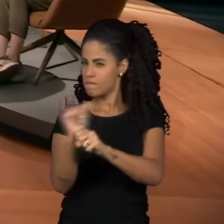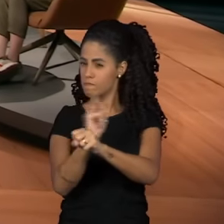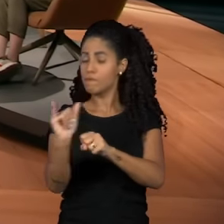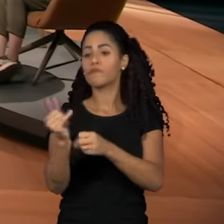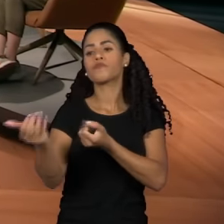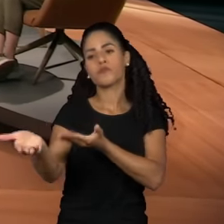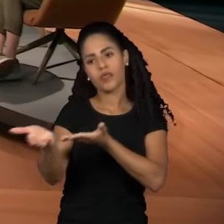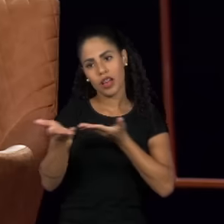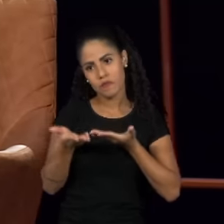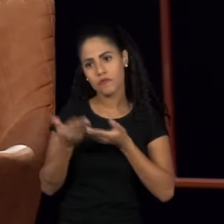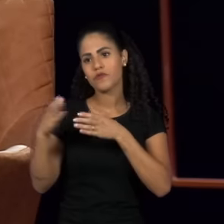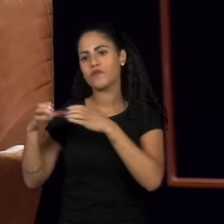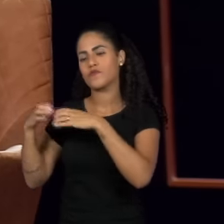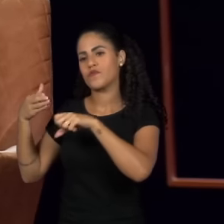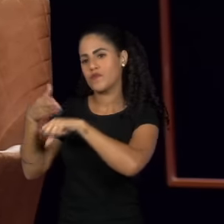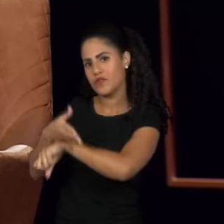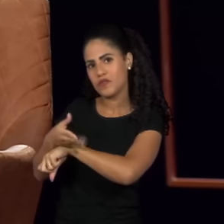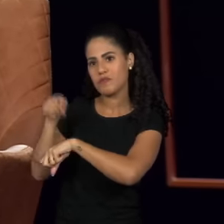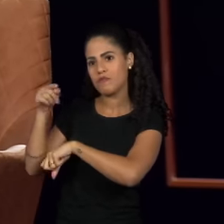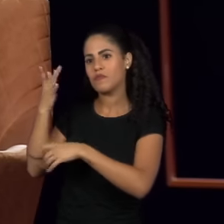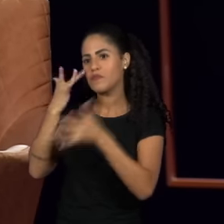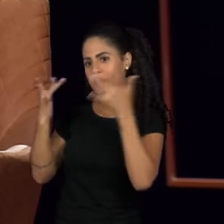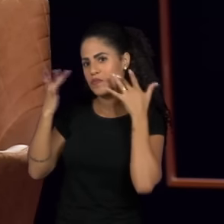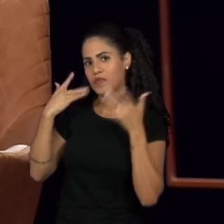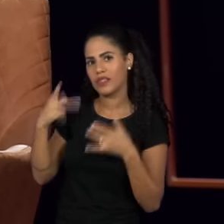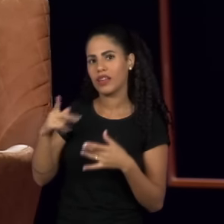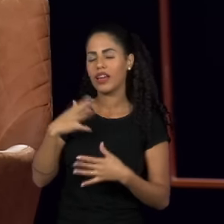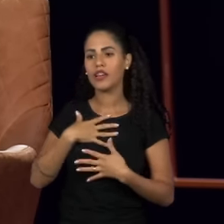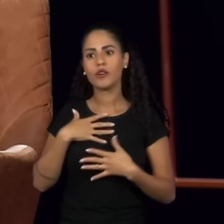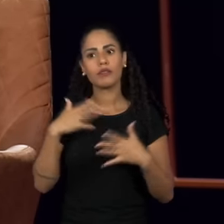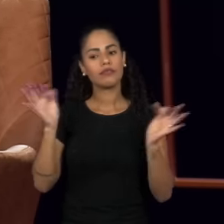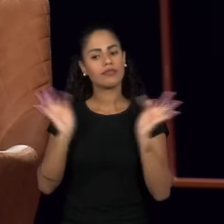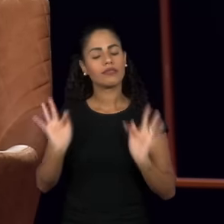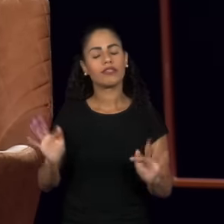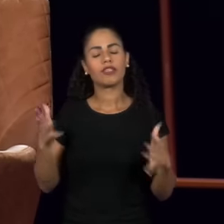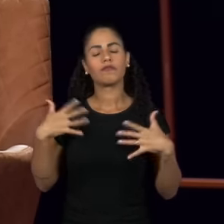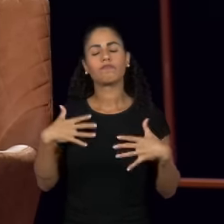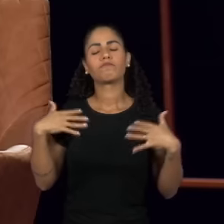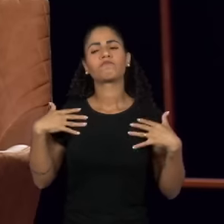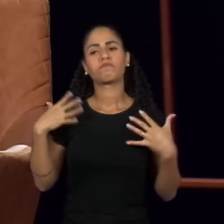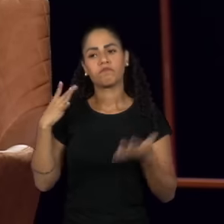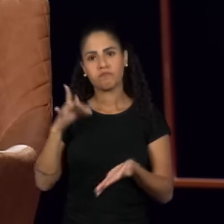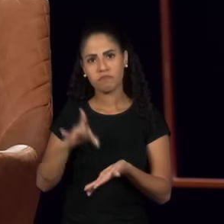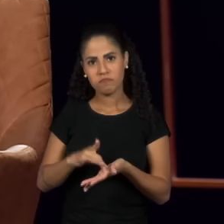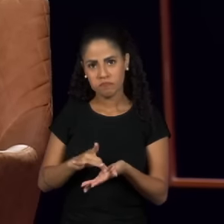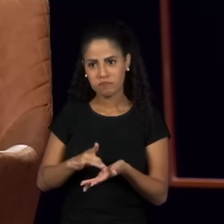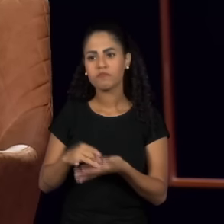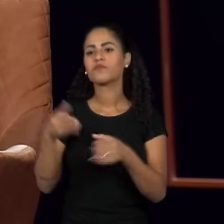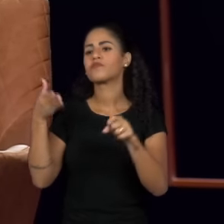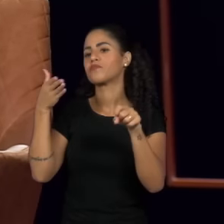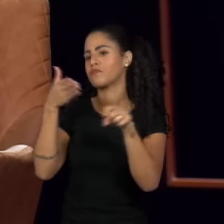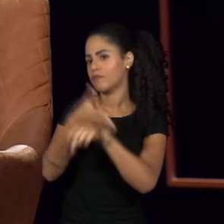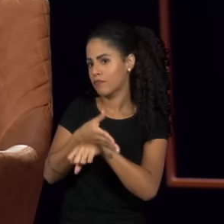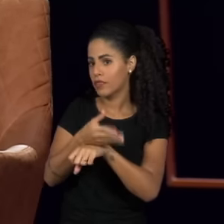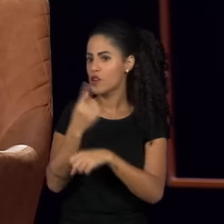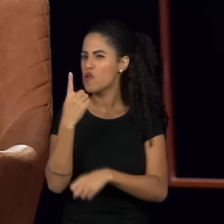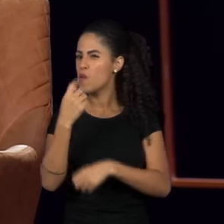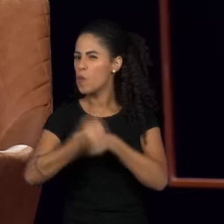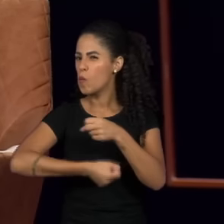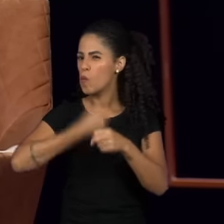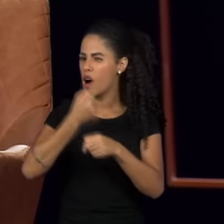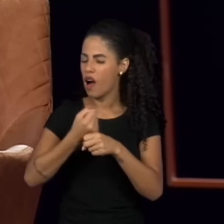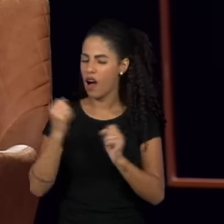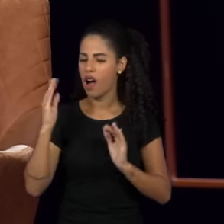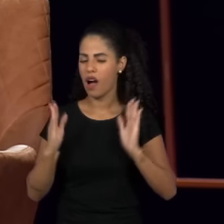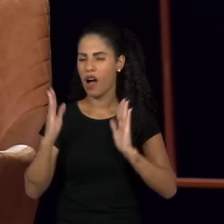parte lá do Centro de Pesquisa Teatral, que me deixou muito feliz. Fiz parte durante um ano, eu acho,